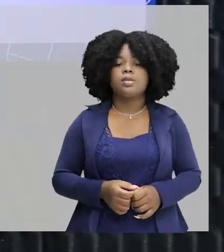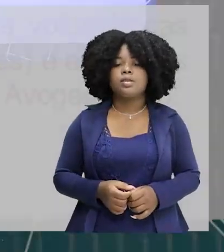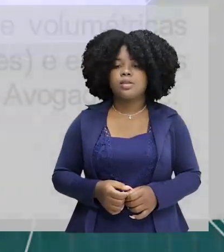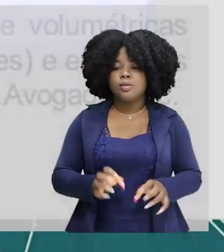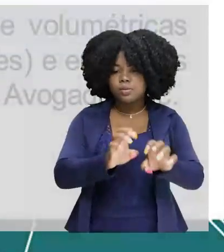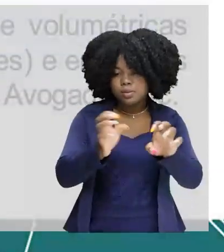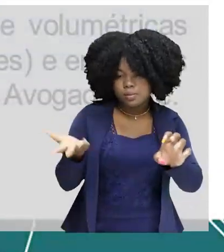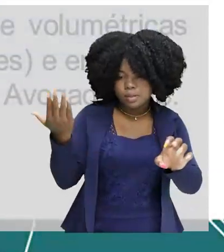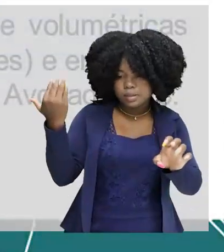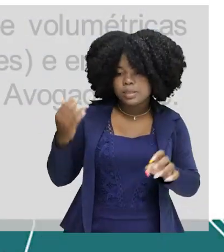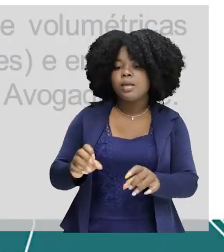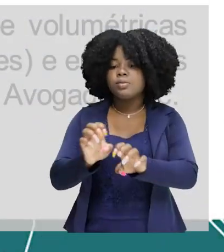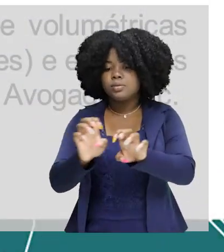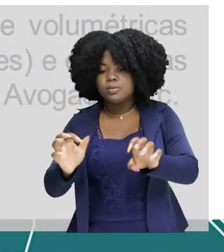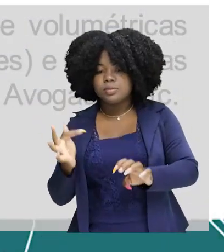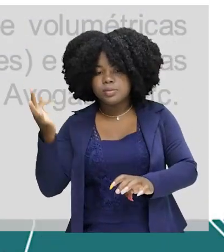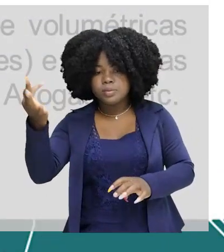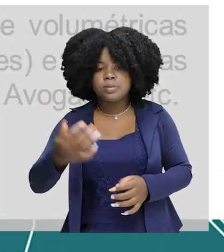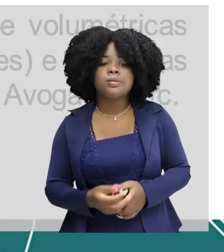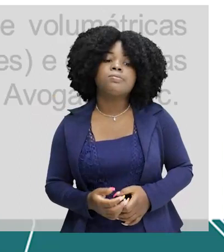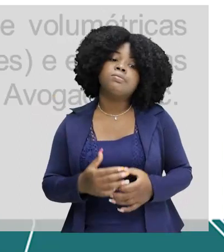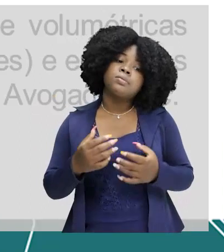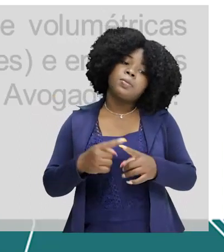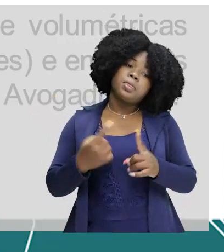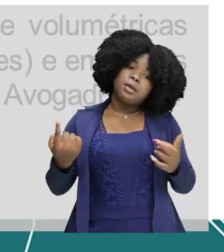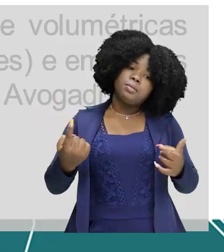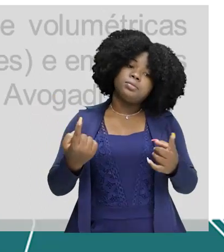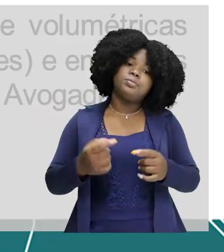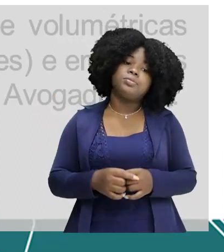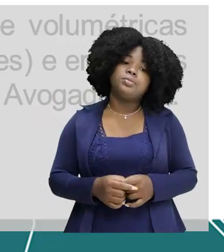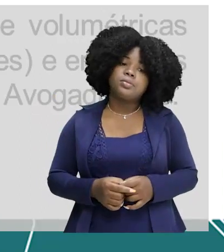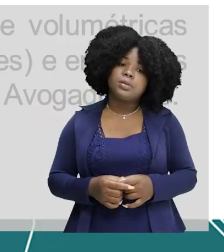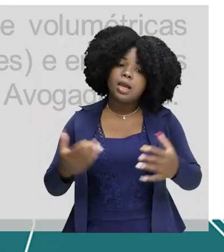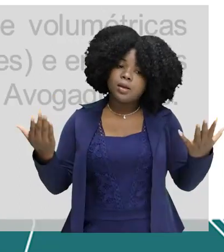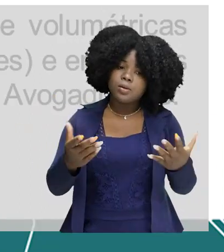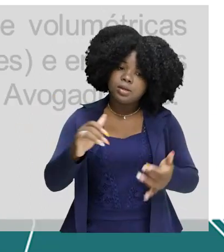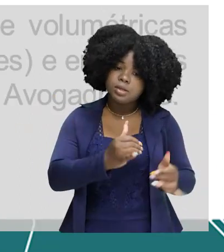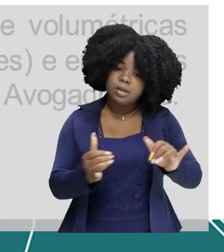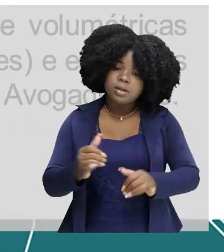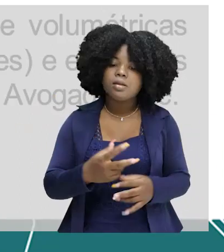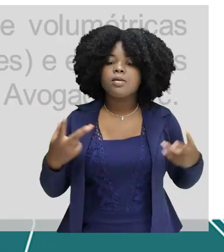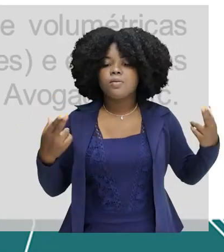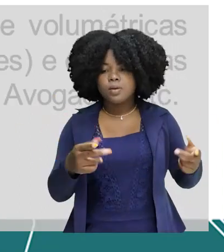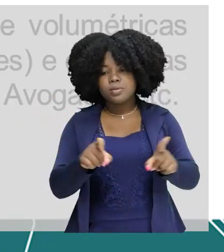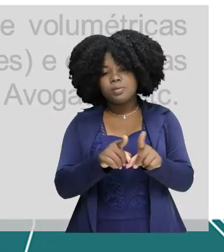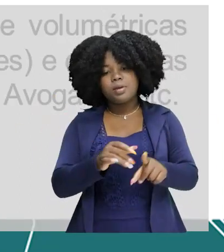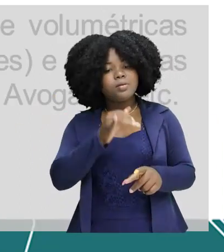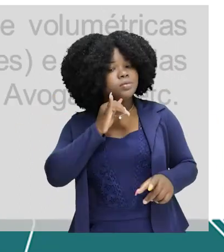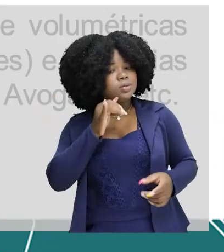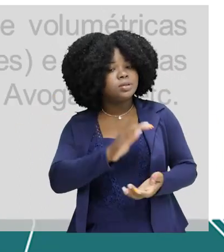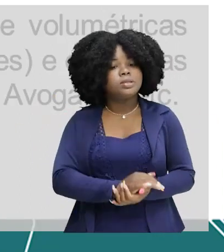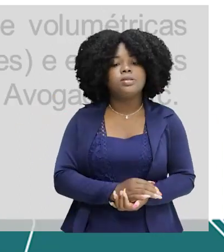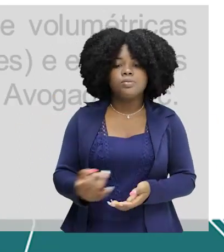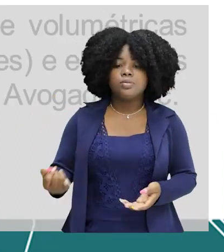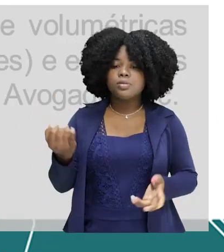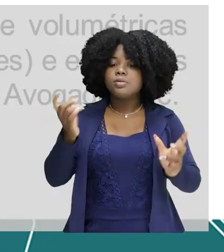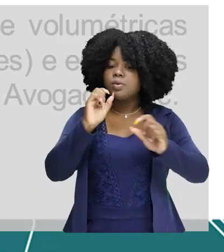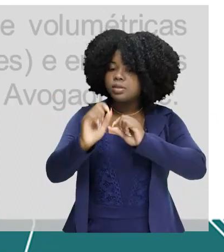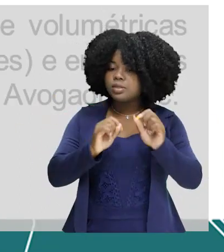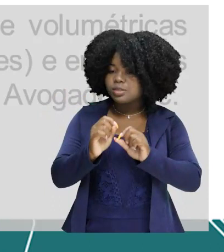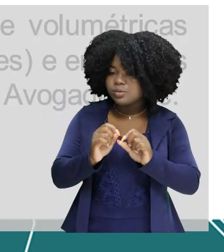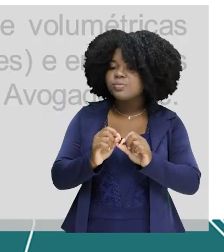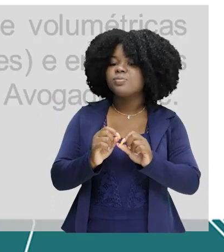é, na química encontramos situações idênticas. Um cálculo muito importante é o da previsão